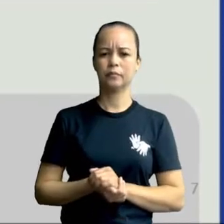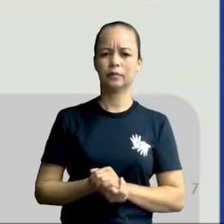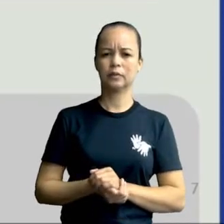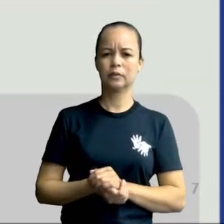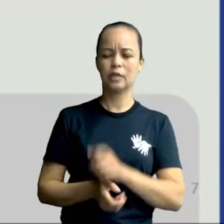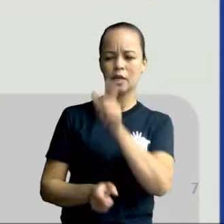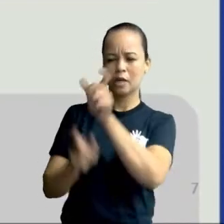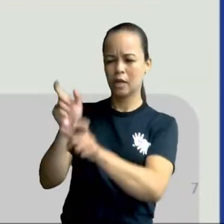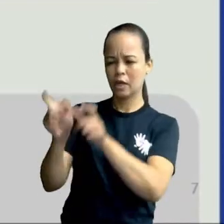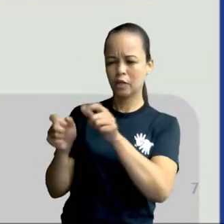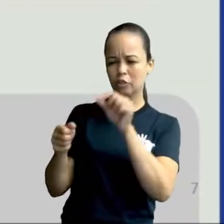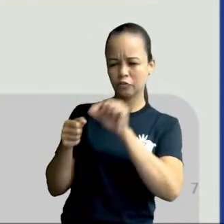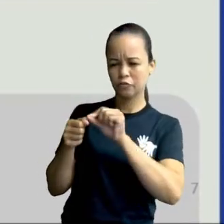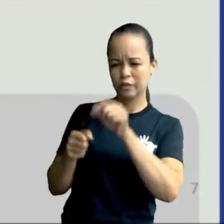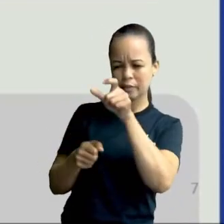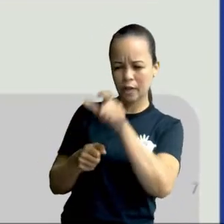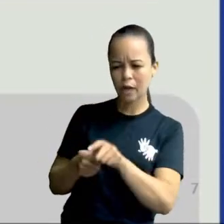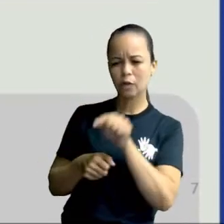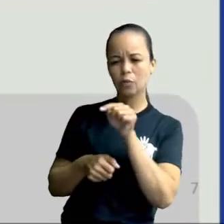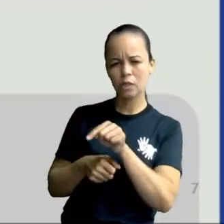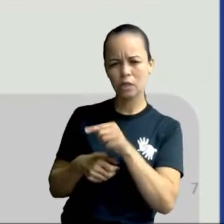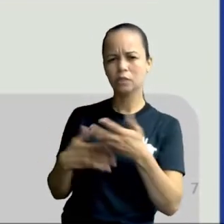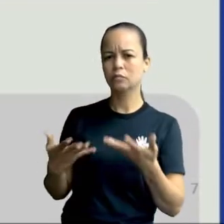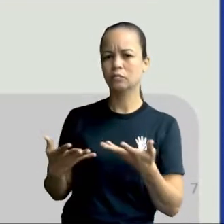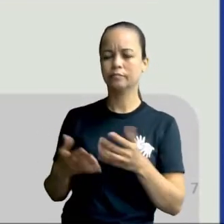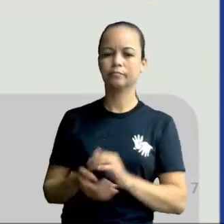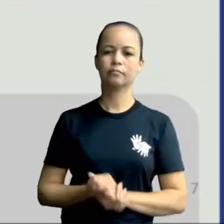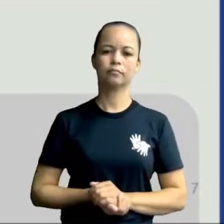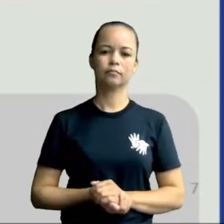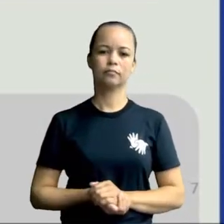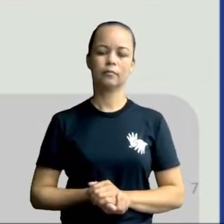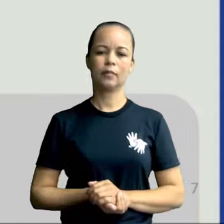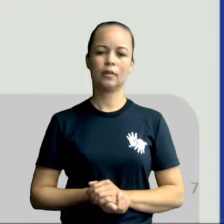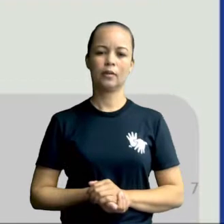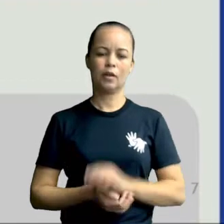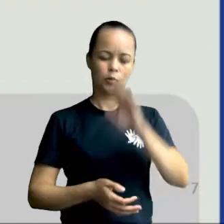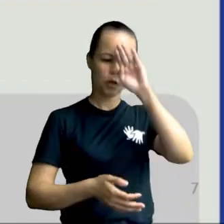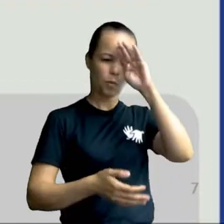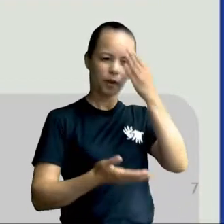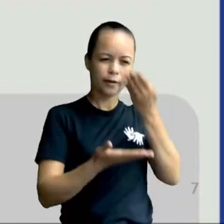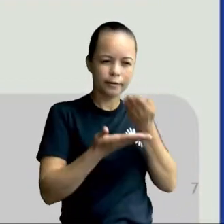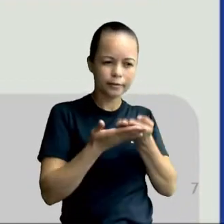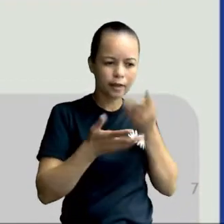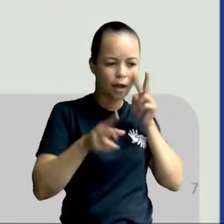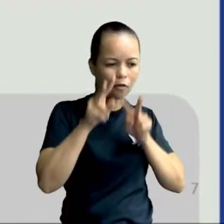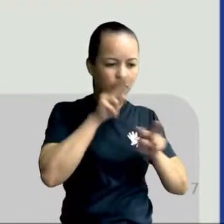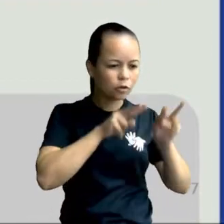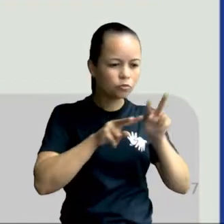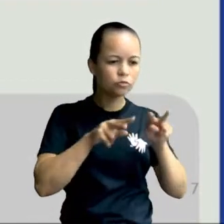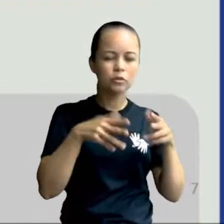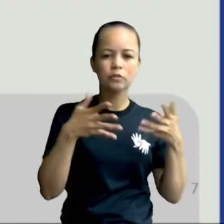fizeram mesmo isso? Eu não acreditava no que meus olhos viam.